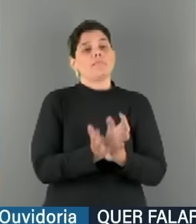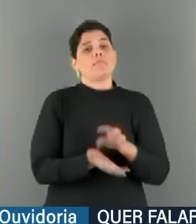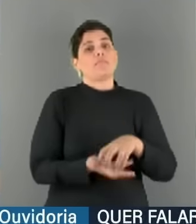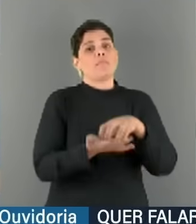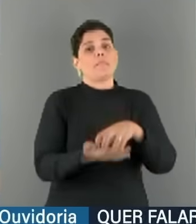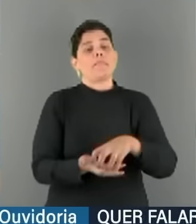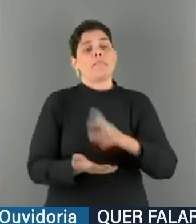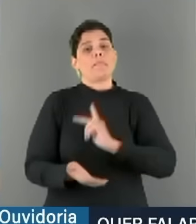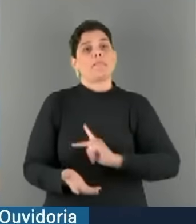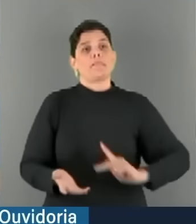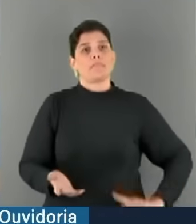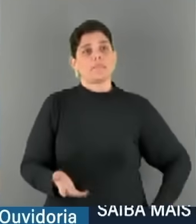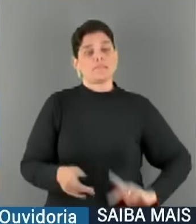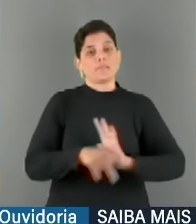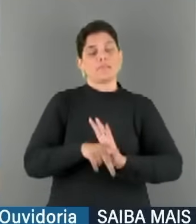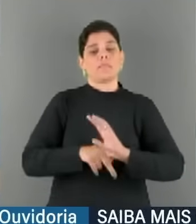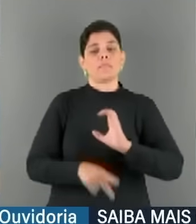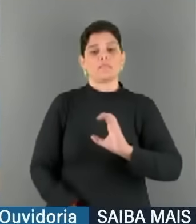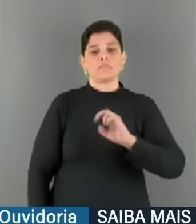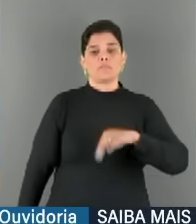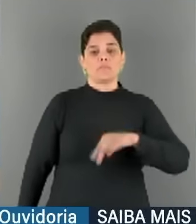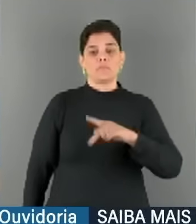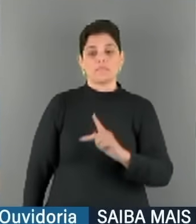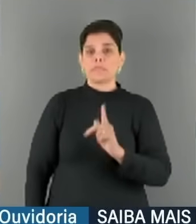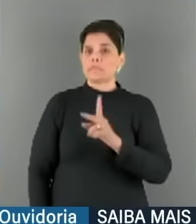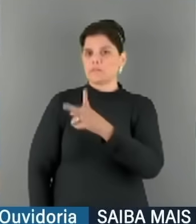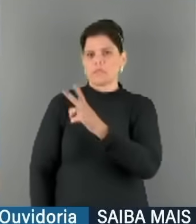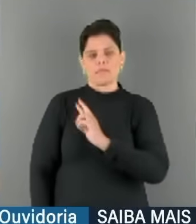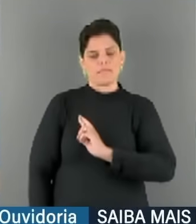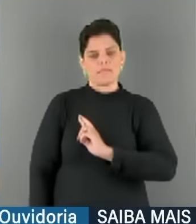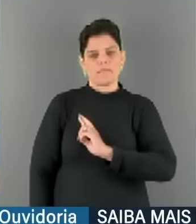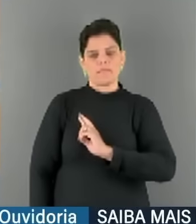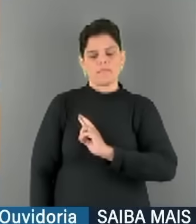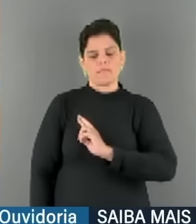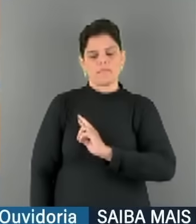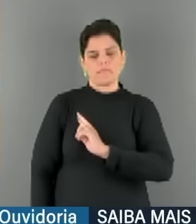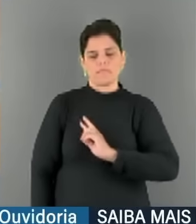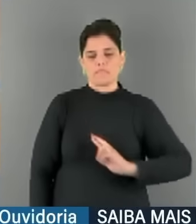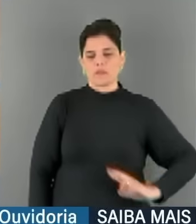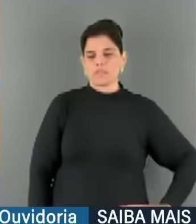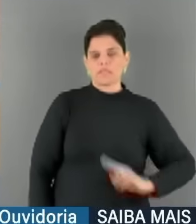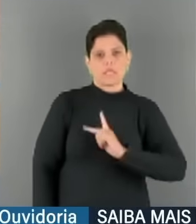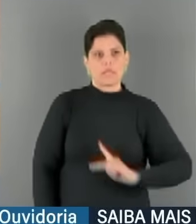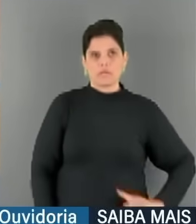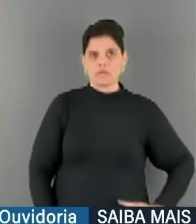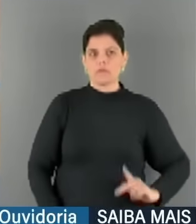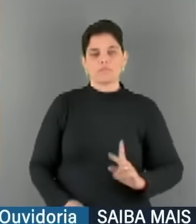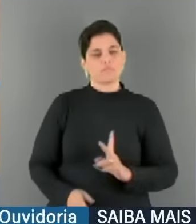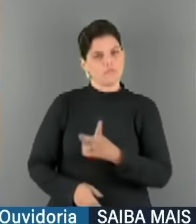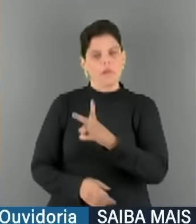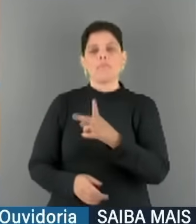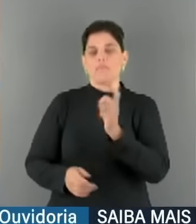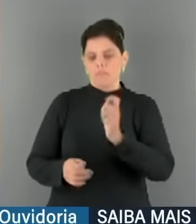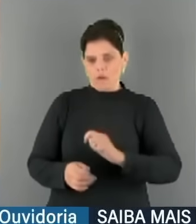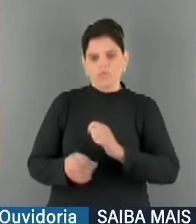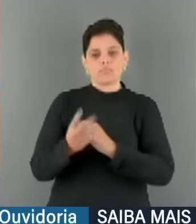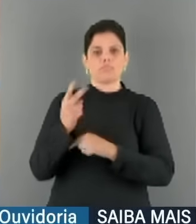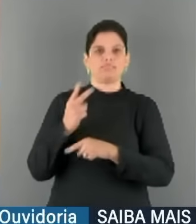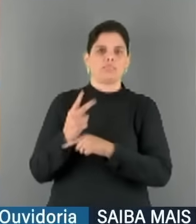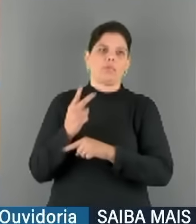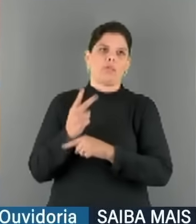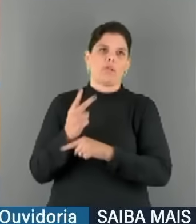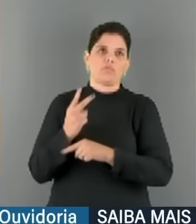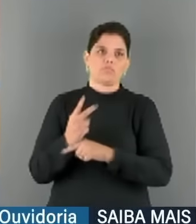CMP, ele está sempre à disposição da Presidência da República. Então, dependia ou não da provocação do GSI? Eu peço uma resposta